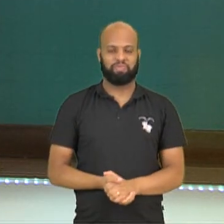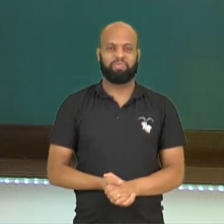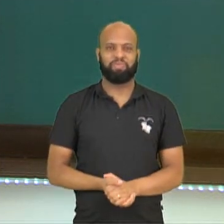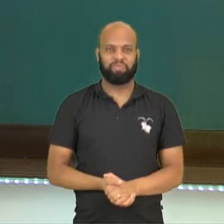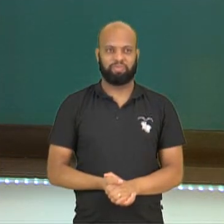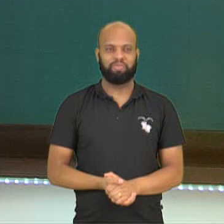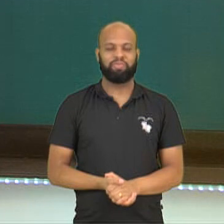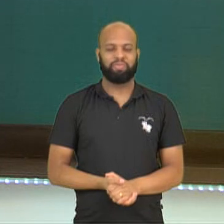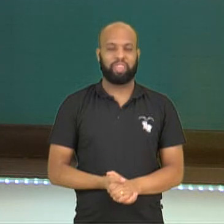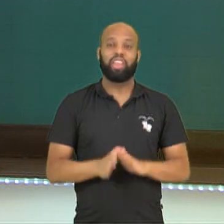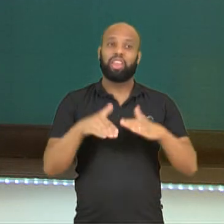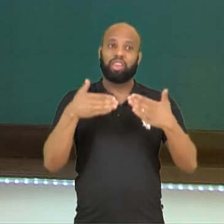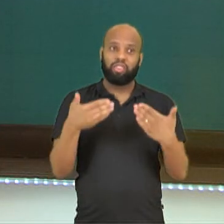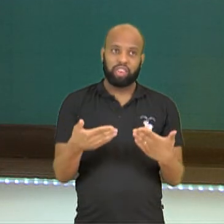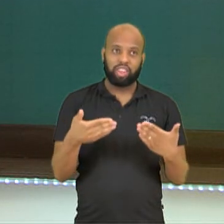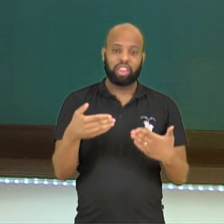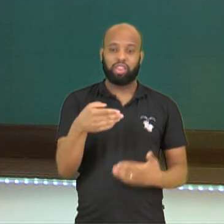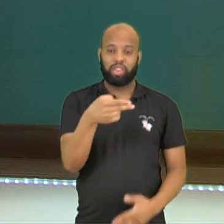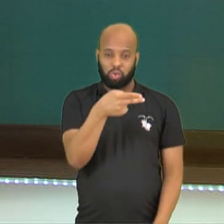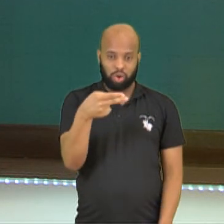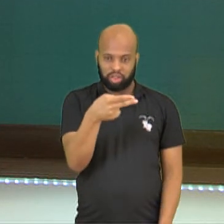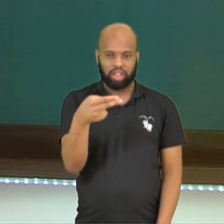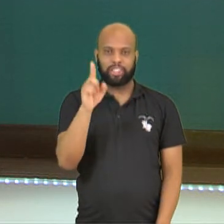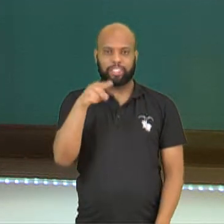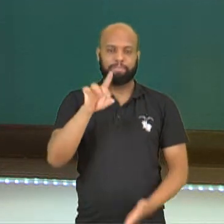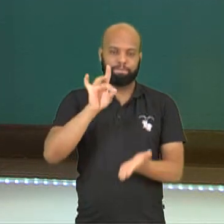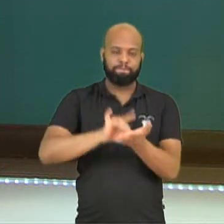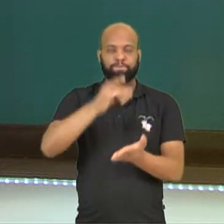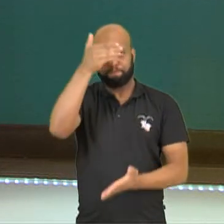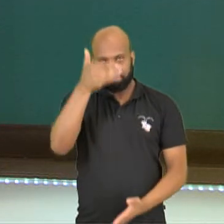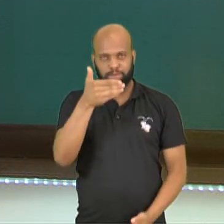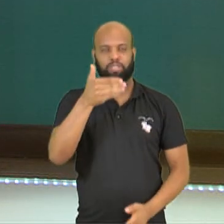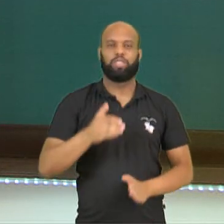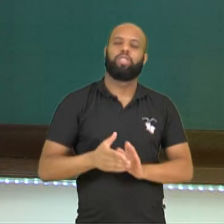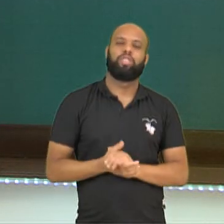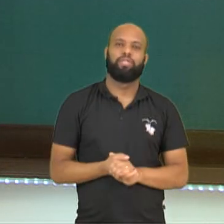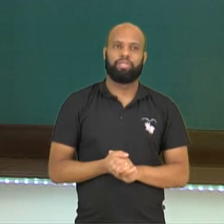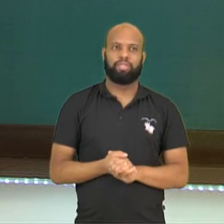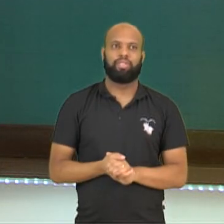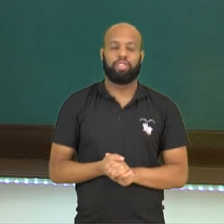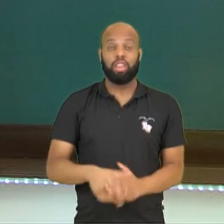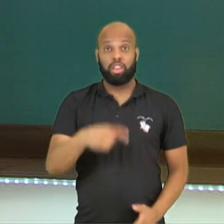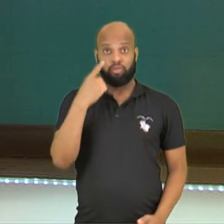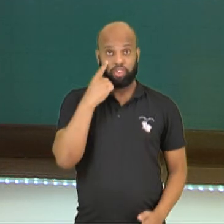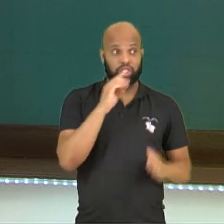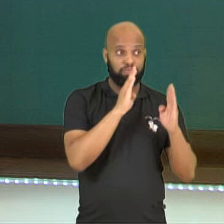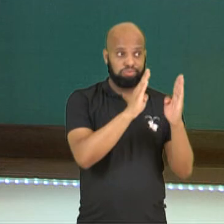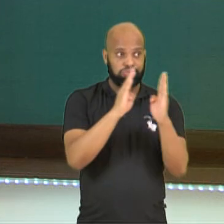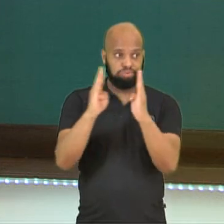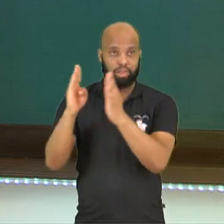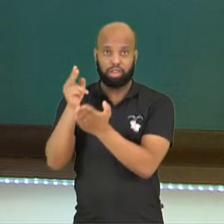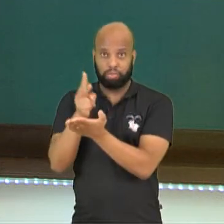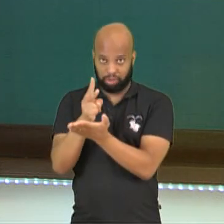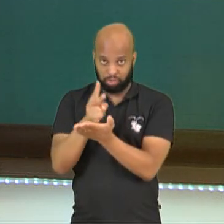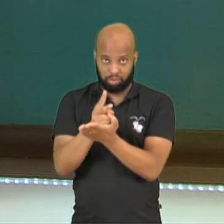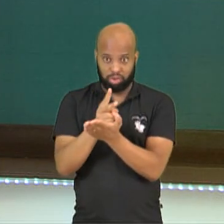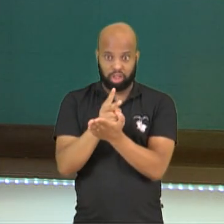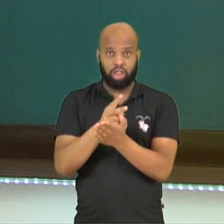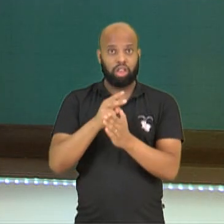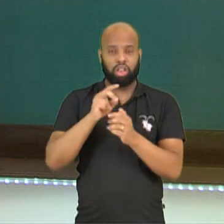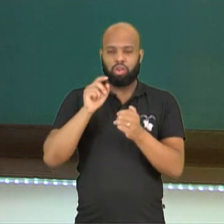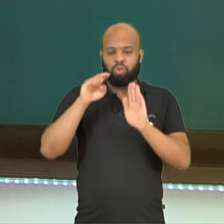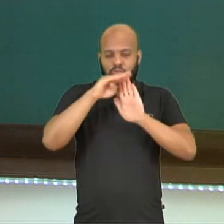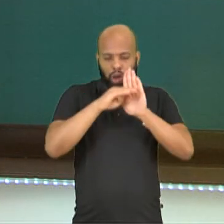1. Aí, essa igualdade, sim, vai ser verdadeira. Conseguiu chegar nisso? Reparem que os processos são os mesmos. Vamos trabalhando com as